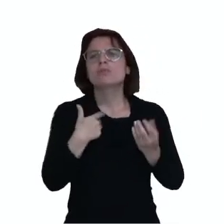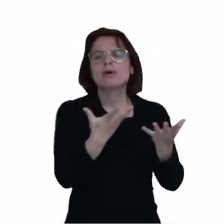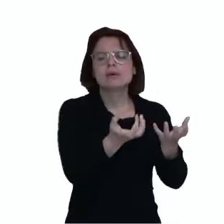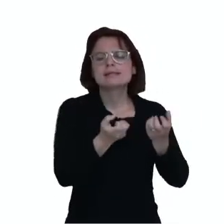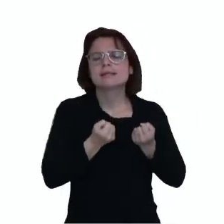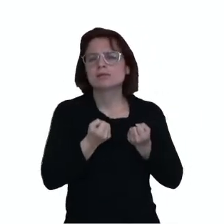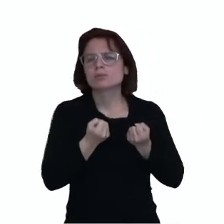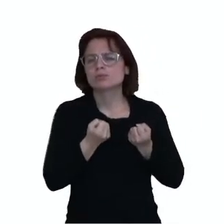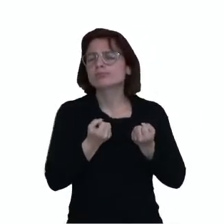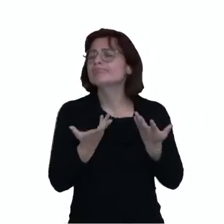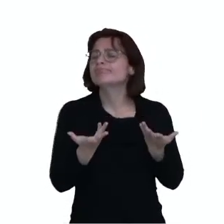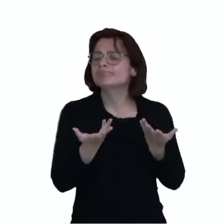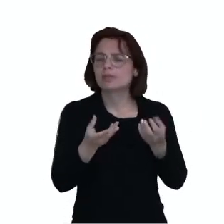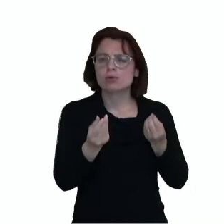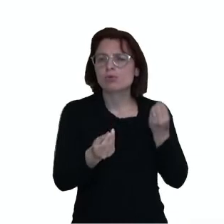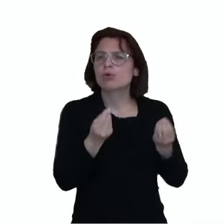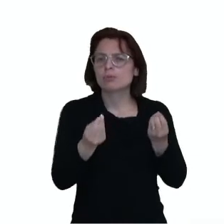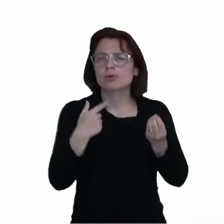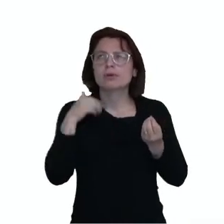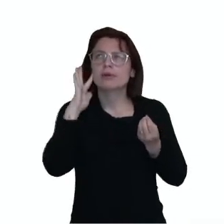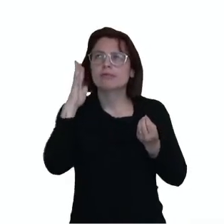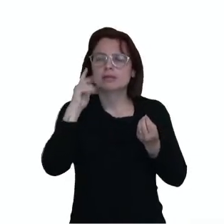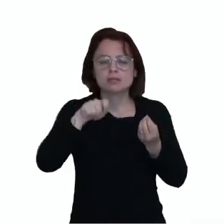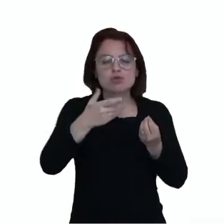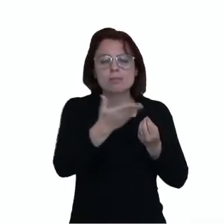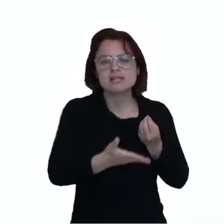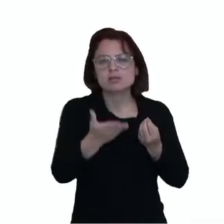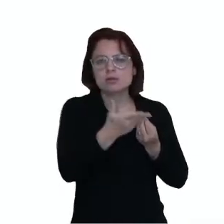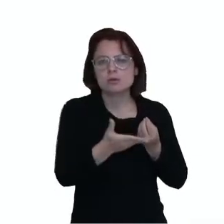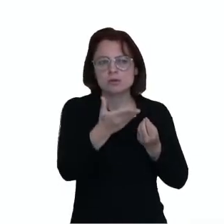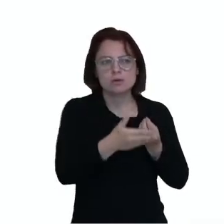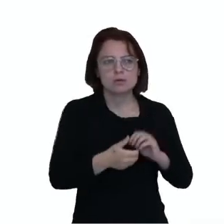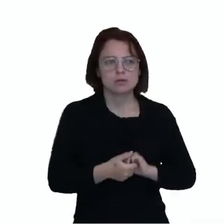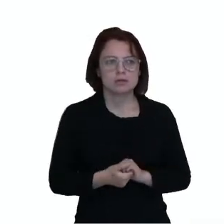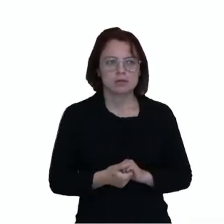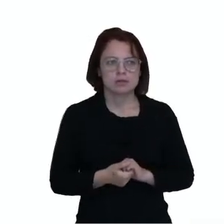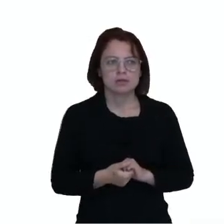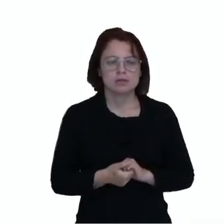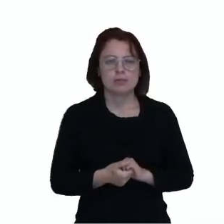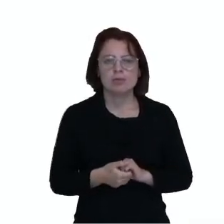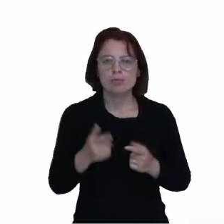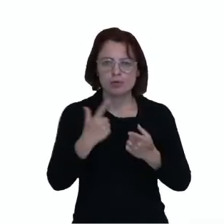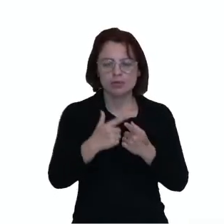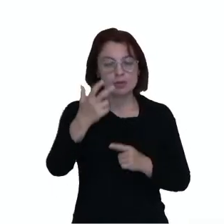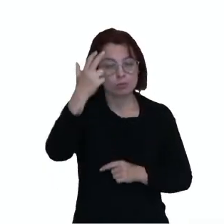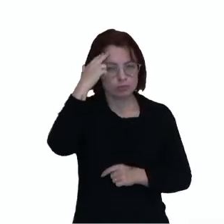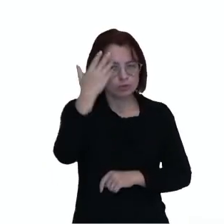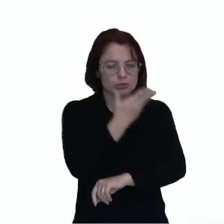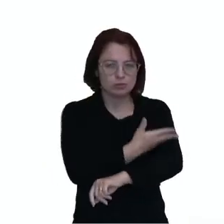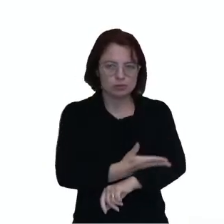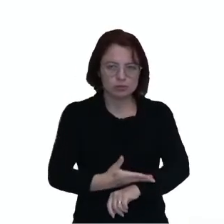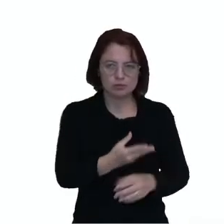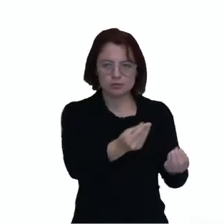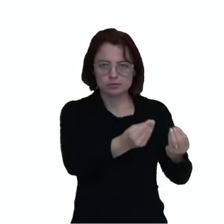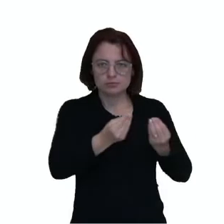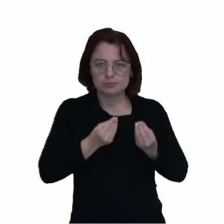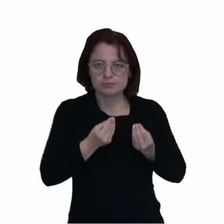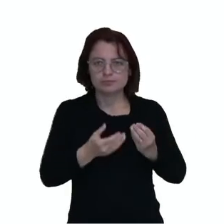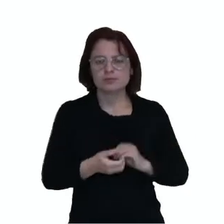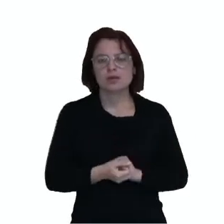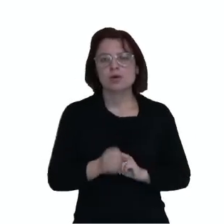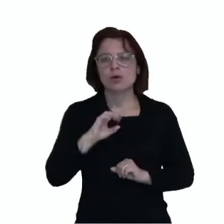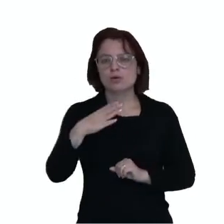Quais reflexões você vai ter sobre eles? Não apenas porque os costumes recomendam, ou mesmo por